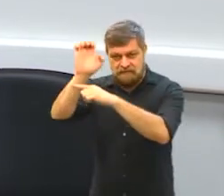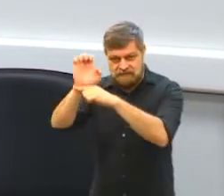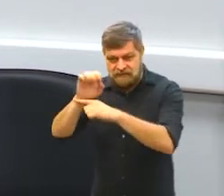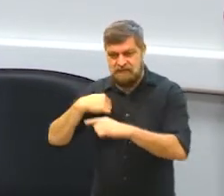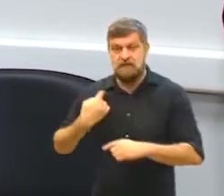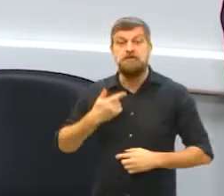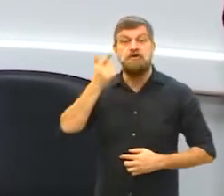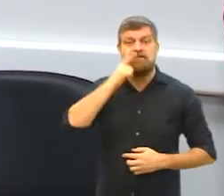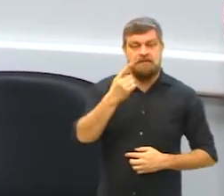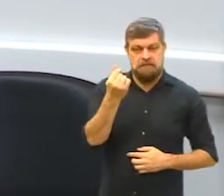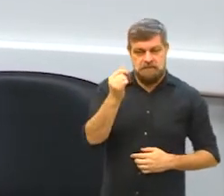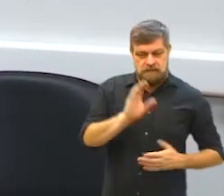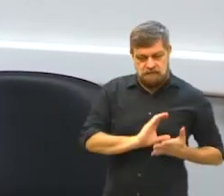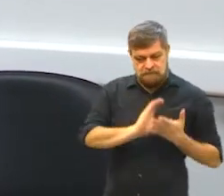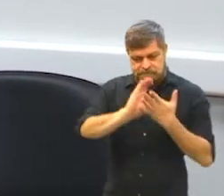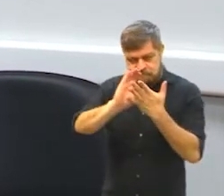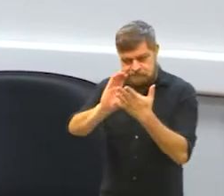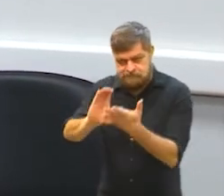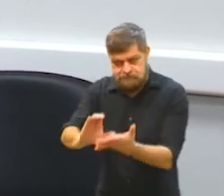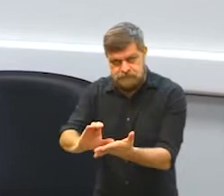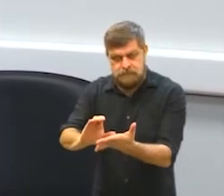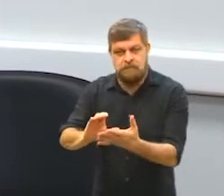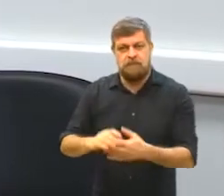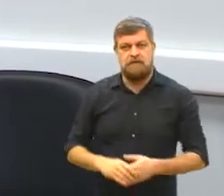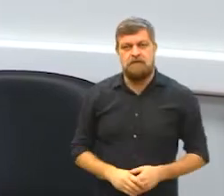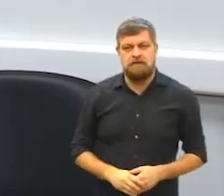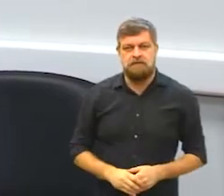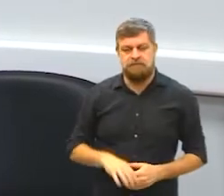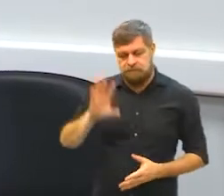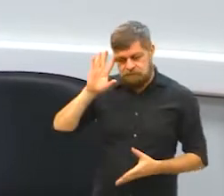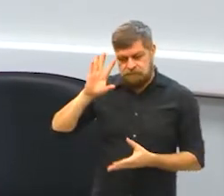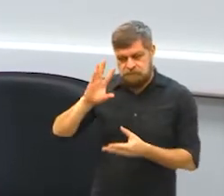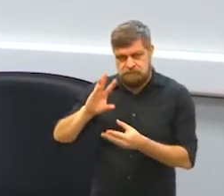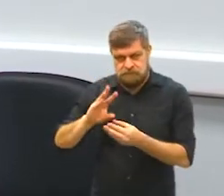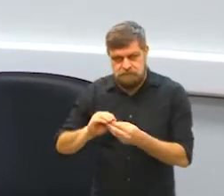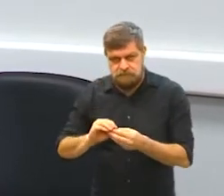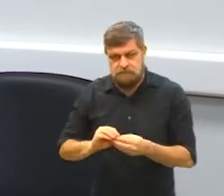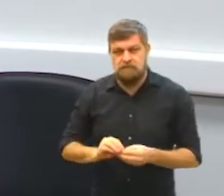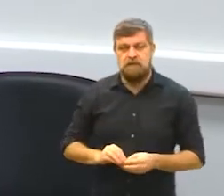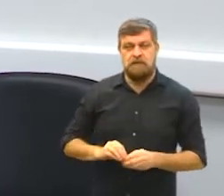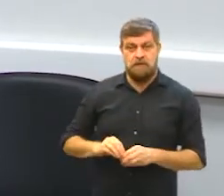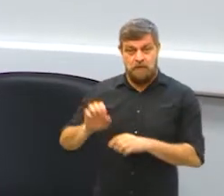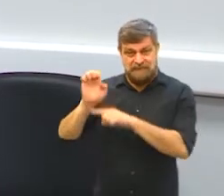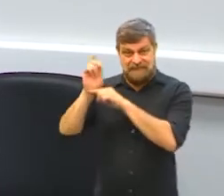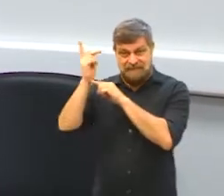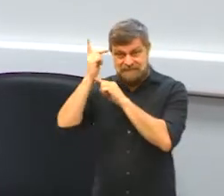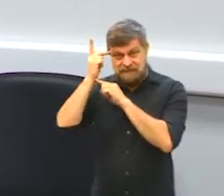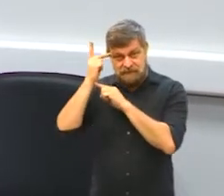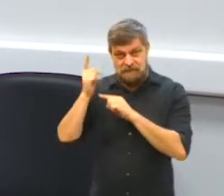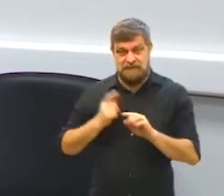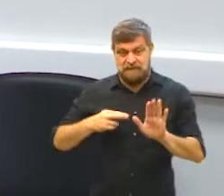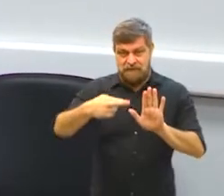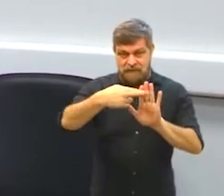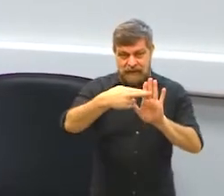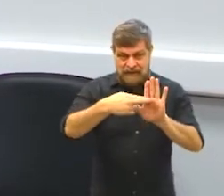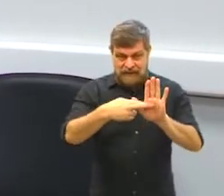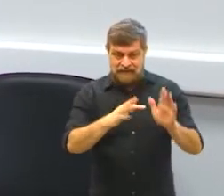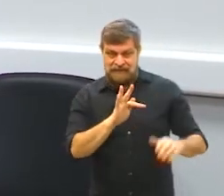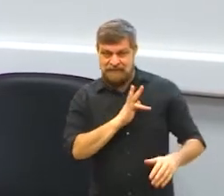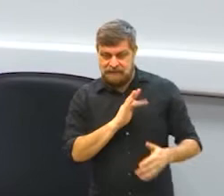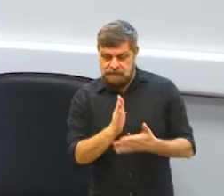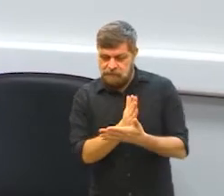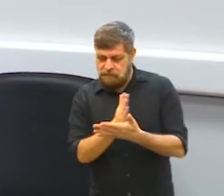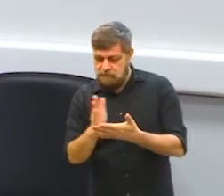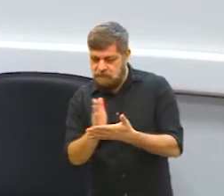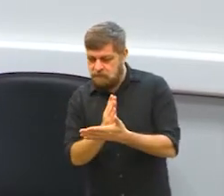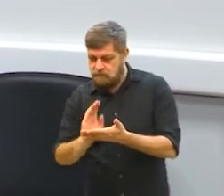também para uma escola estadual que a gente mandou emendas parlamentares que em foram enviadas por todos o estado de São Paulo com